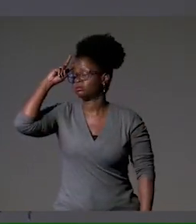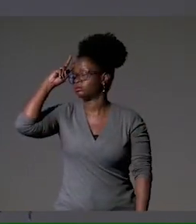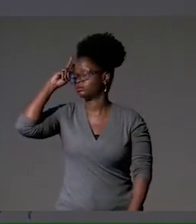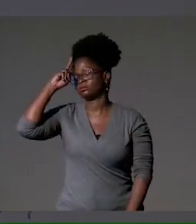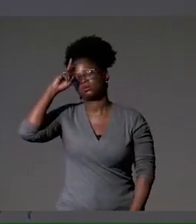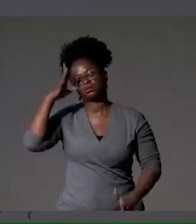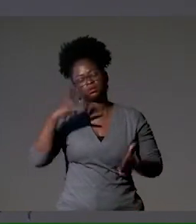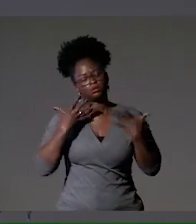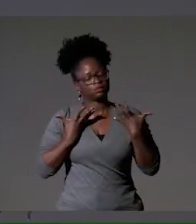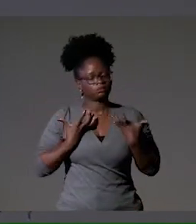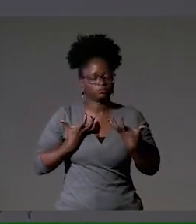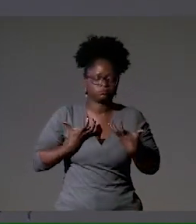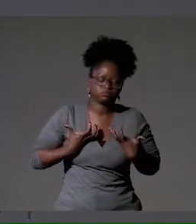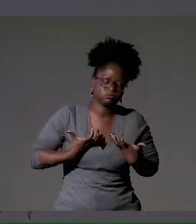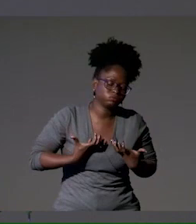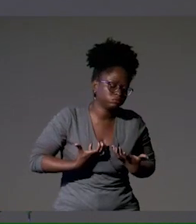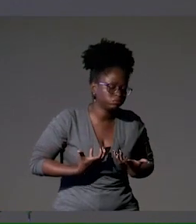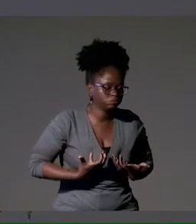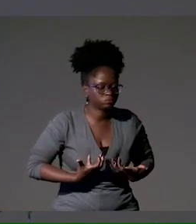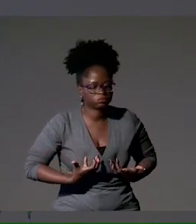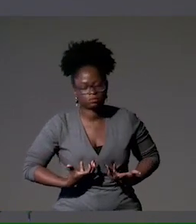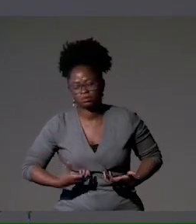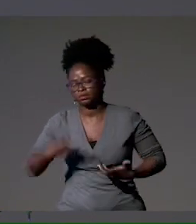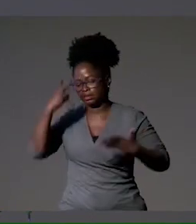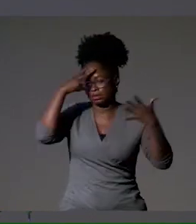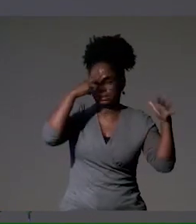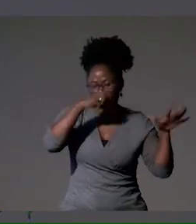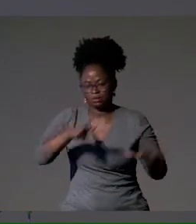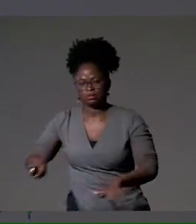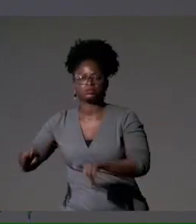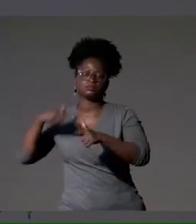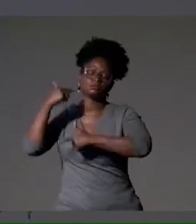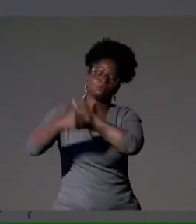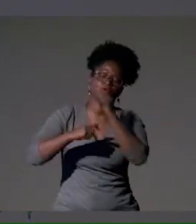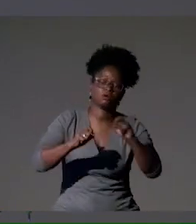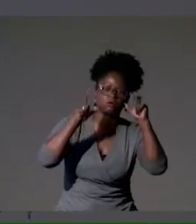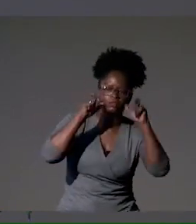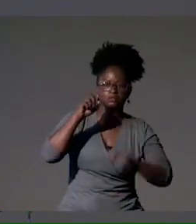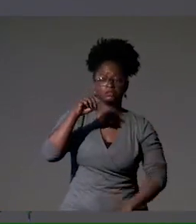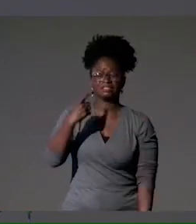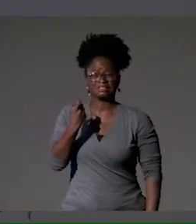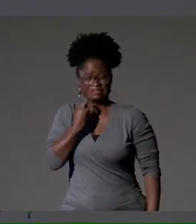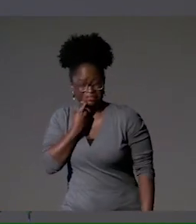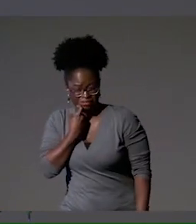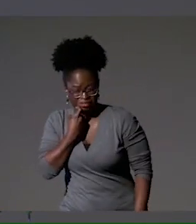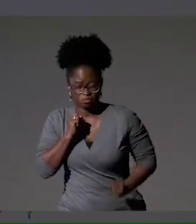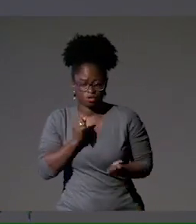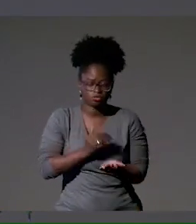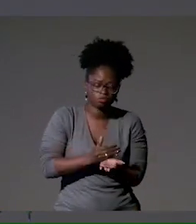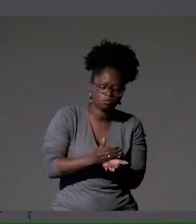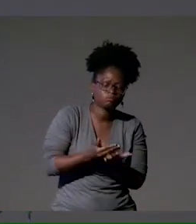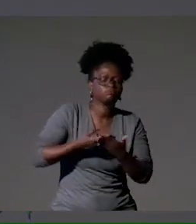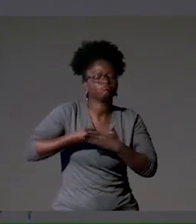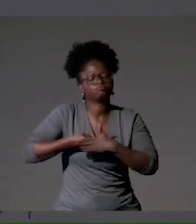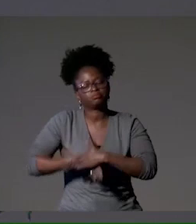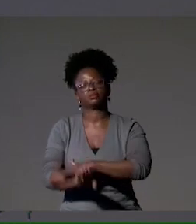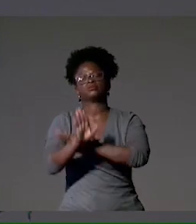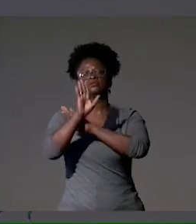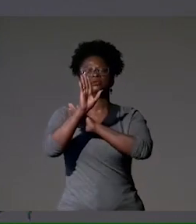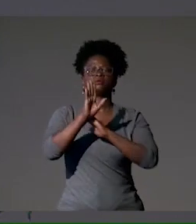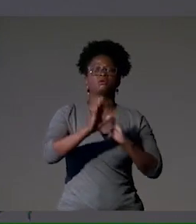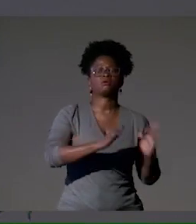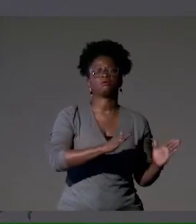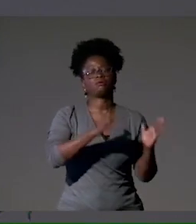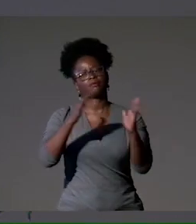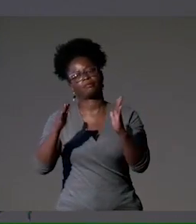acabado, e começa a acordar ao longo da semana porque tem que ir trabalhar, e quando na sexta-feira seu corpo pode estar começando a acostumar, você começa o